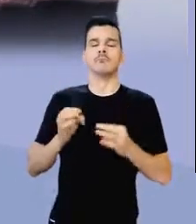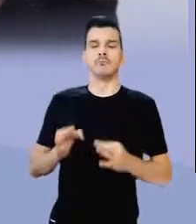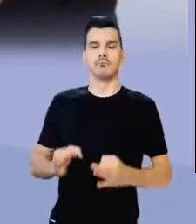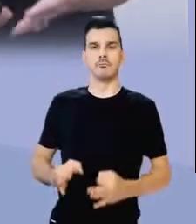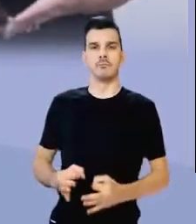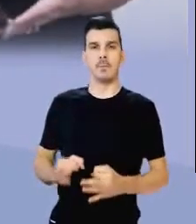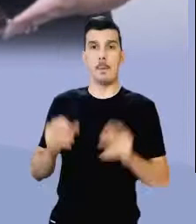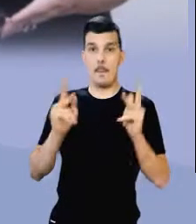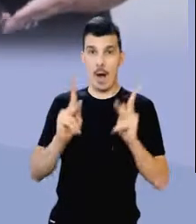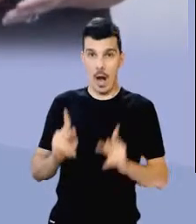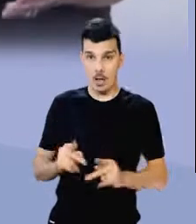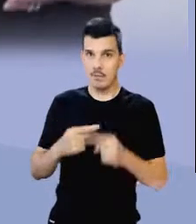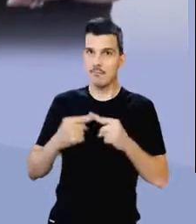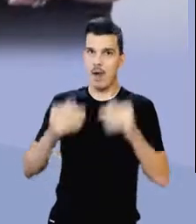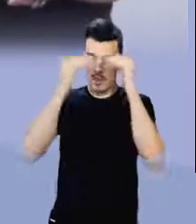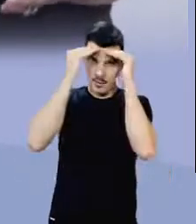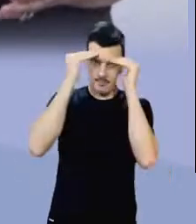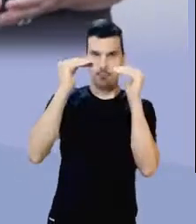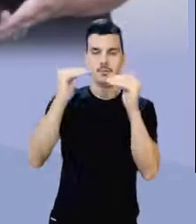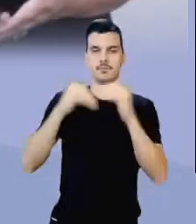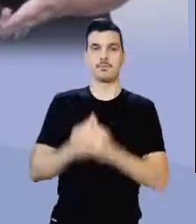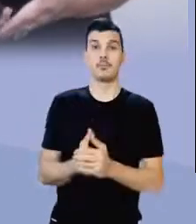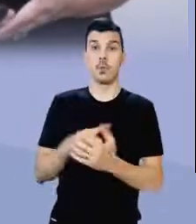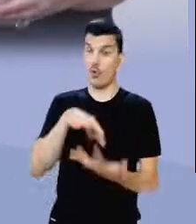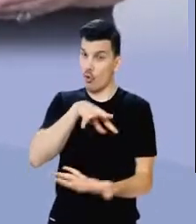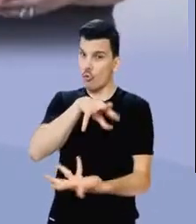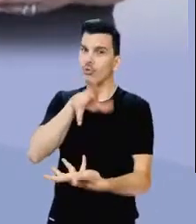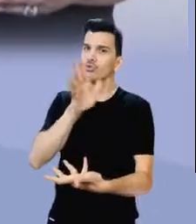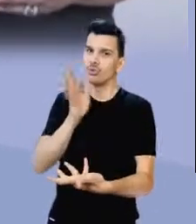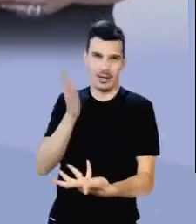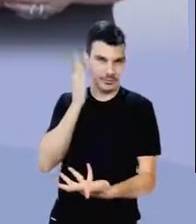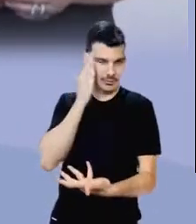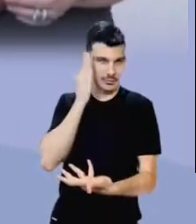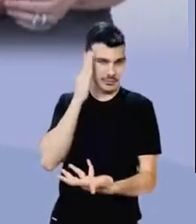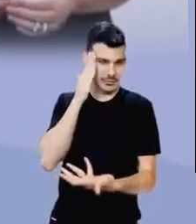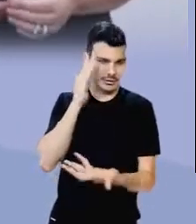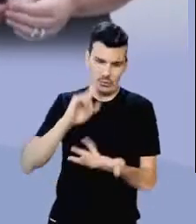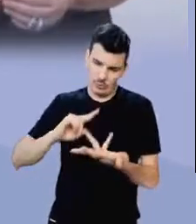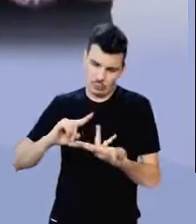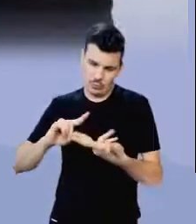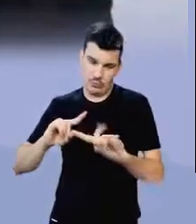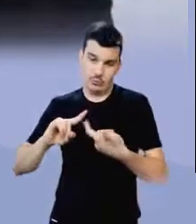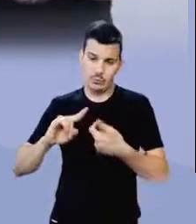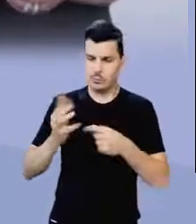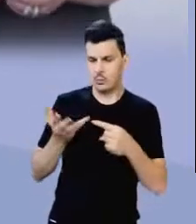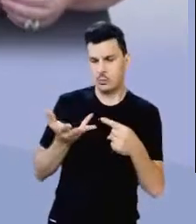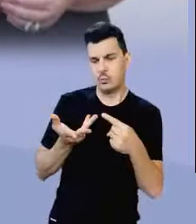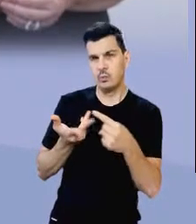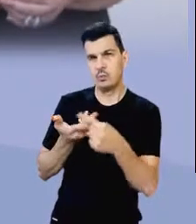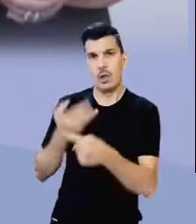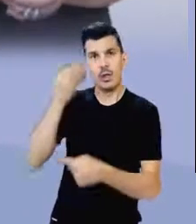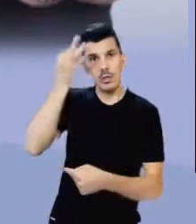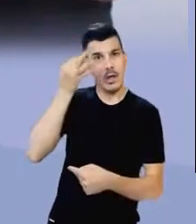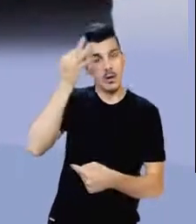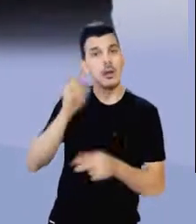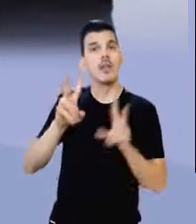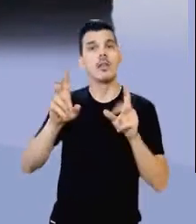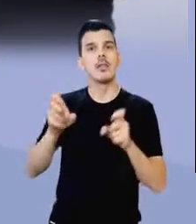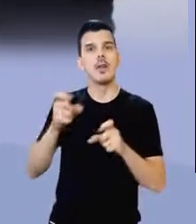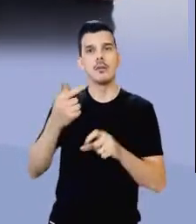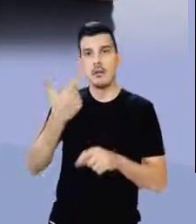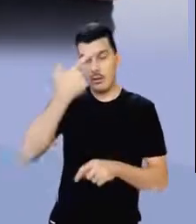pacífico e honrado. O mundo já conhecia todas as teorias sobre